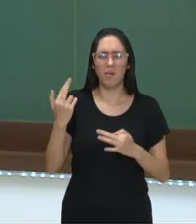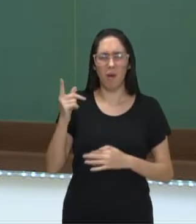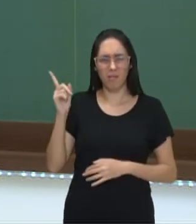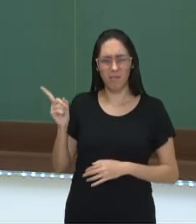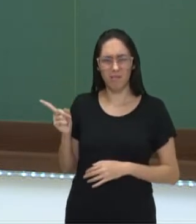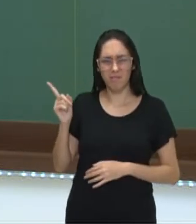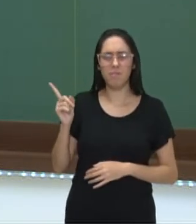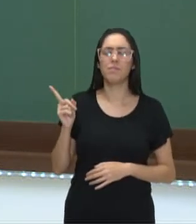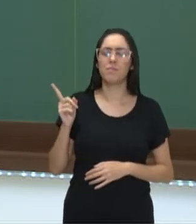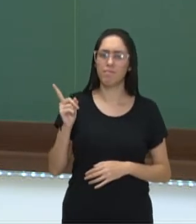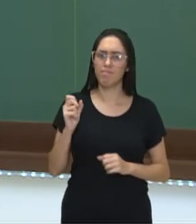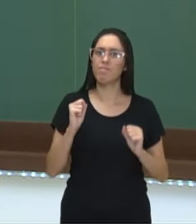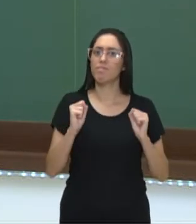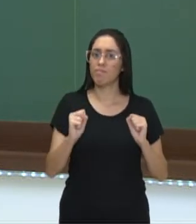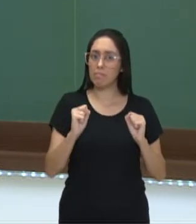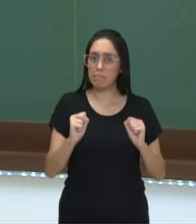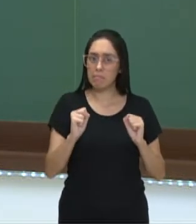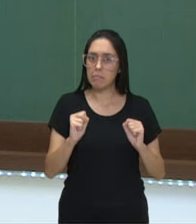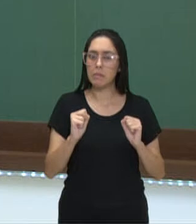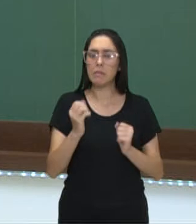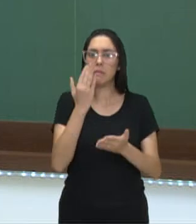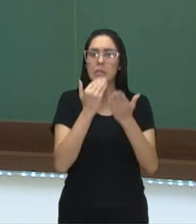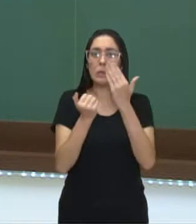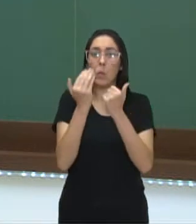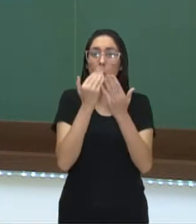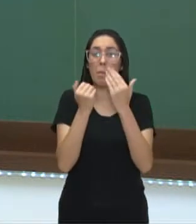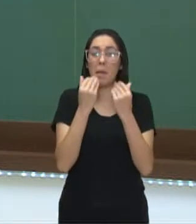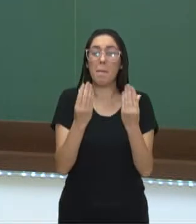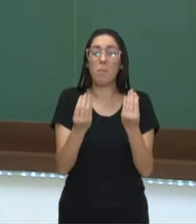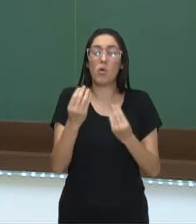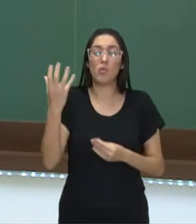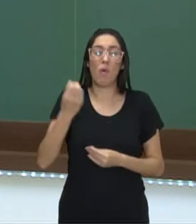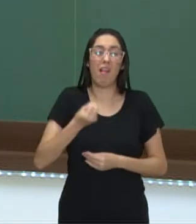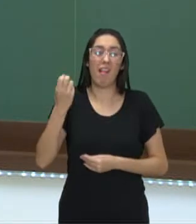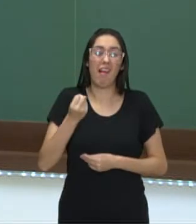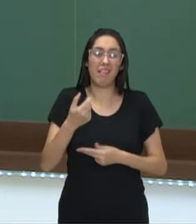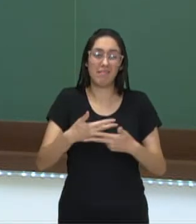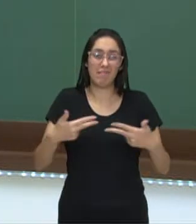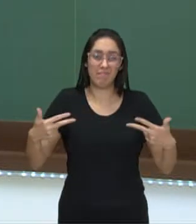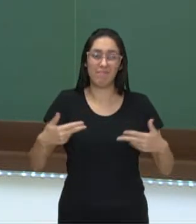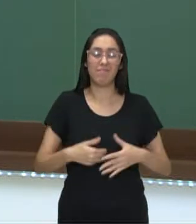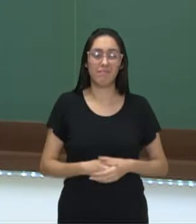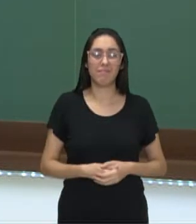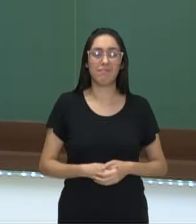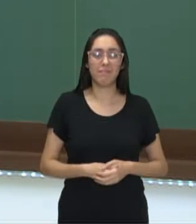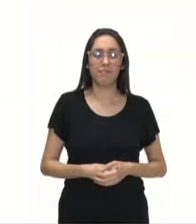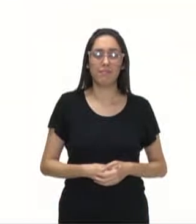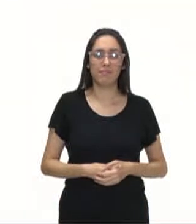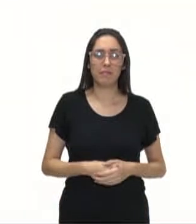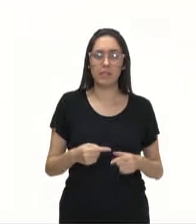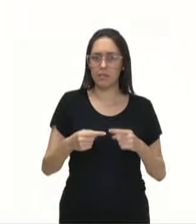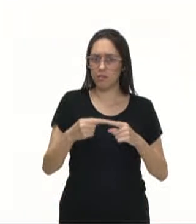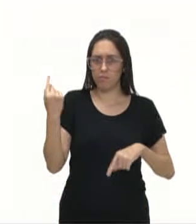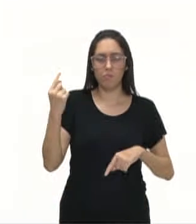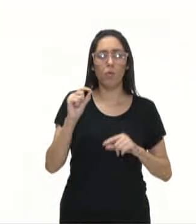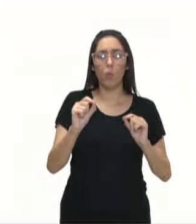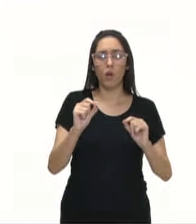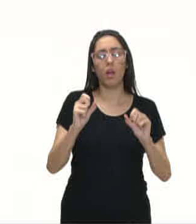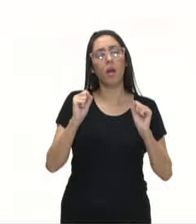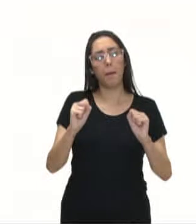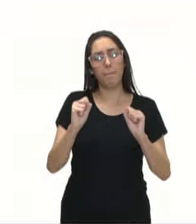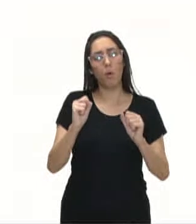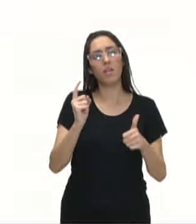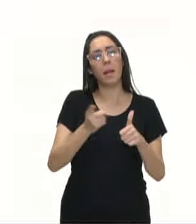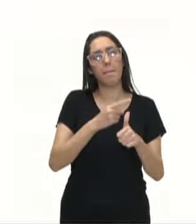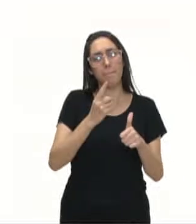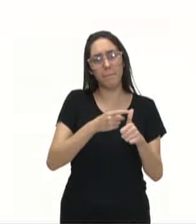pode ser um excesso de alimentos com lactose. A intolerância pode ser primária ou congênita.